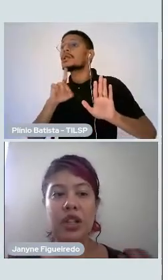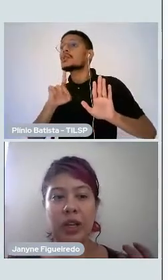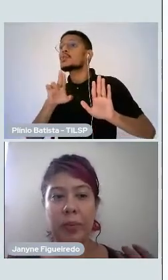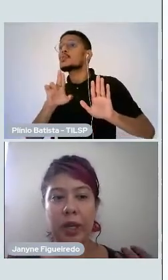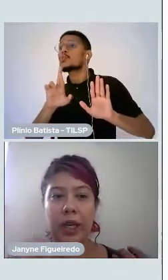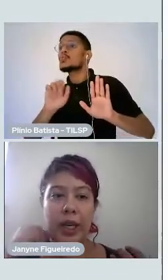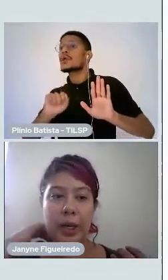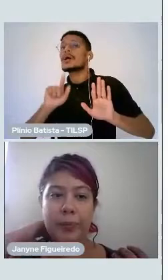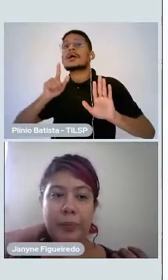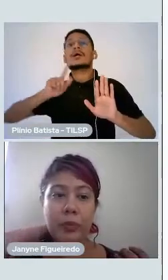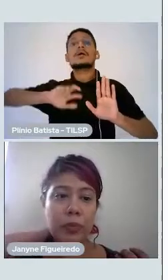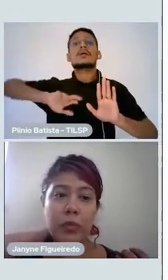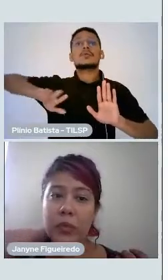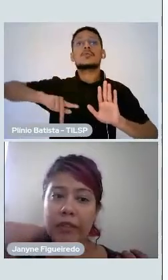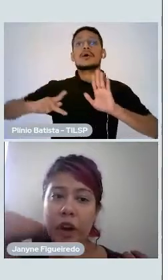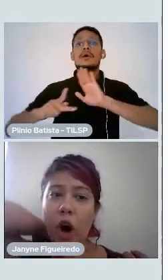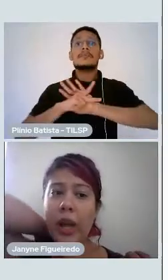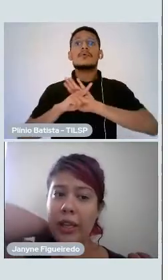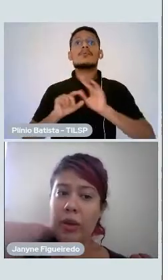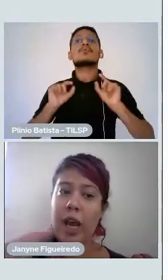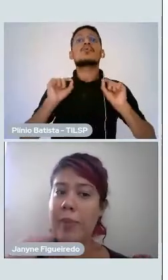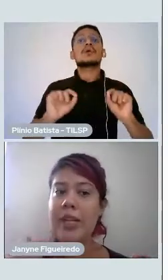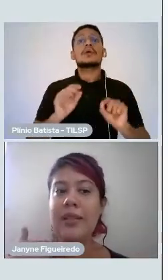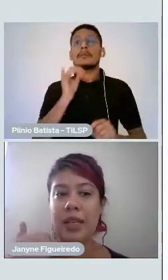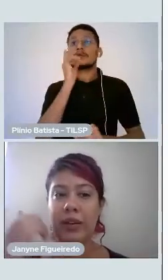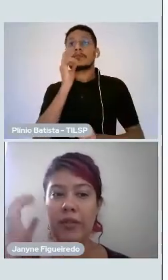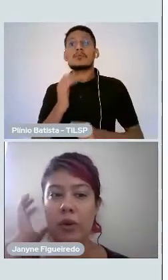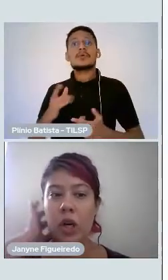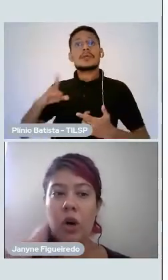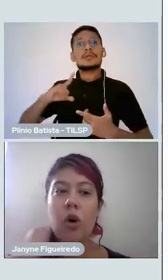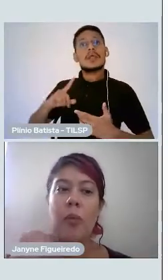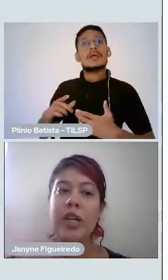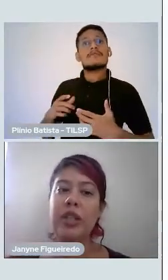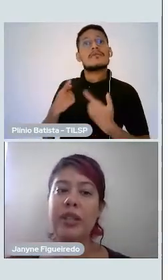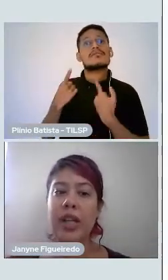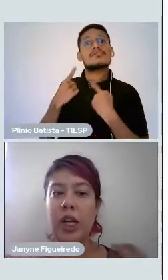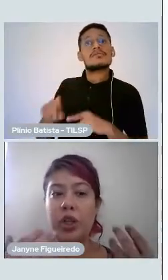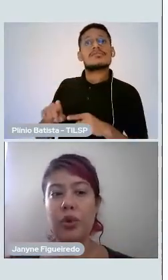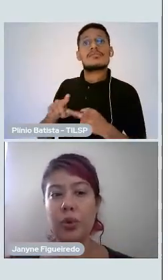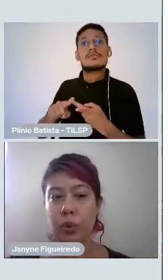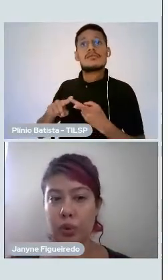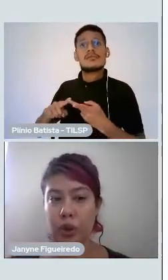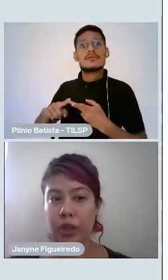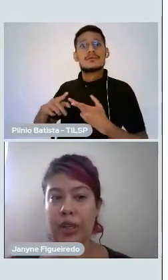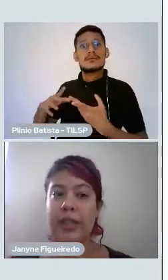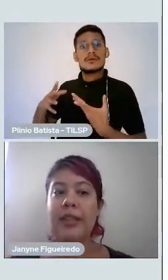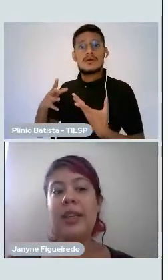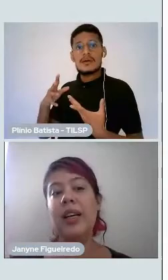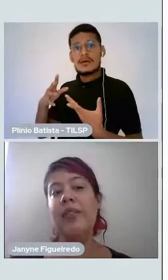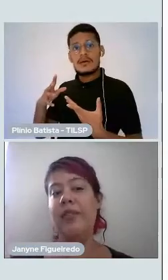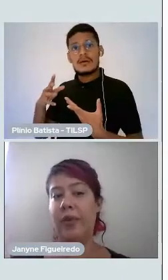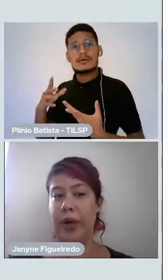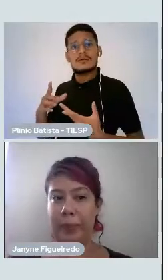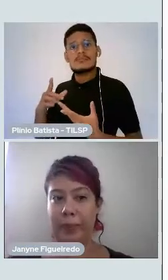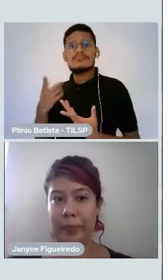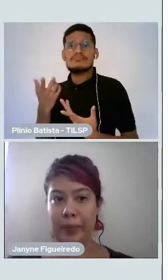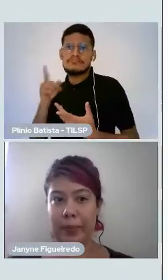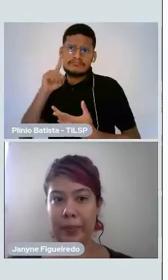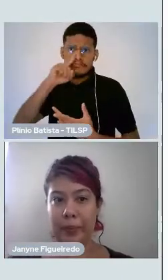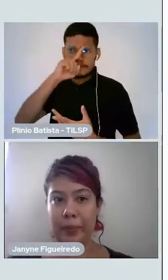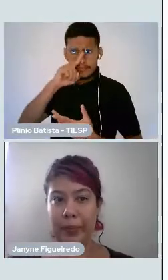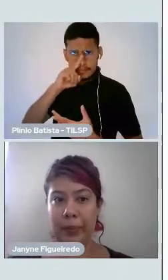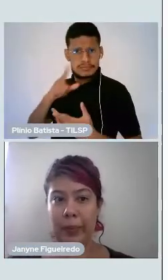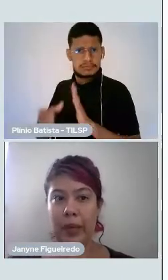um regime violento e repressivo, como a gente tem estudos de que foi,